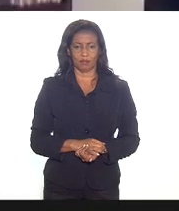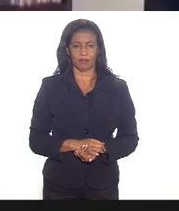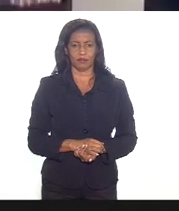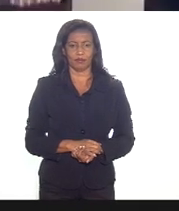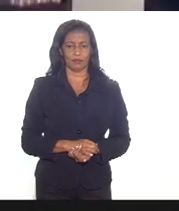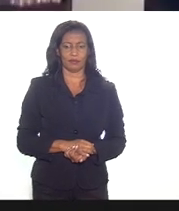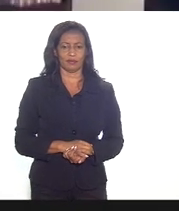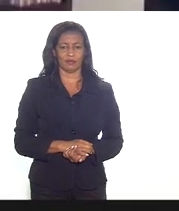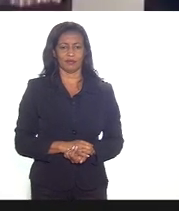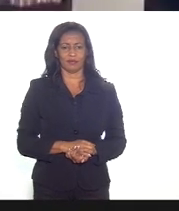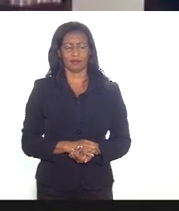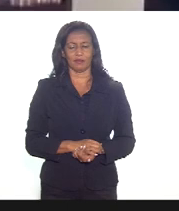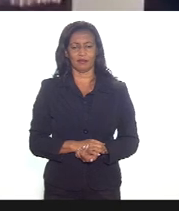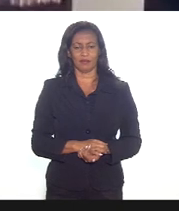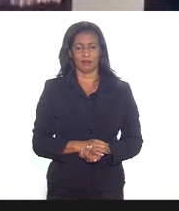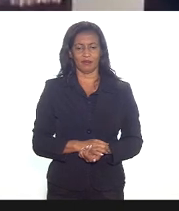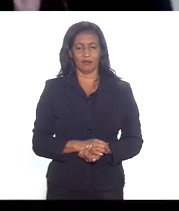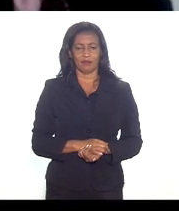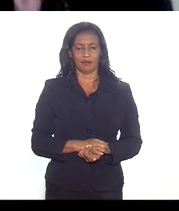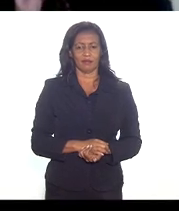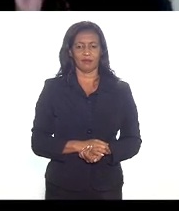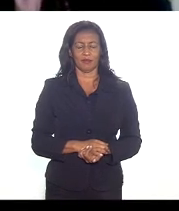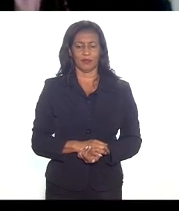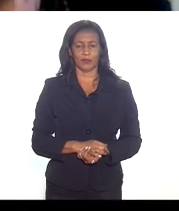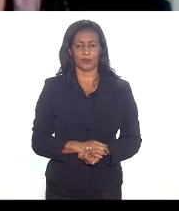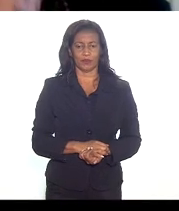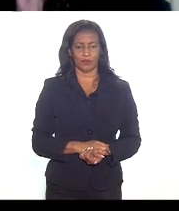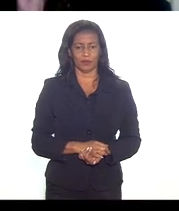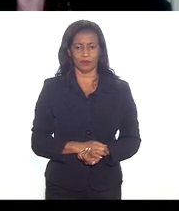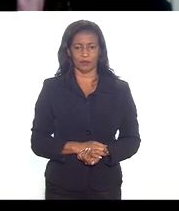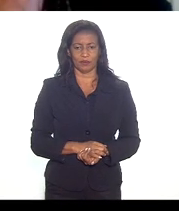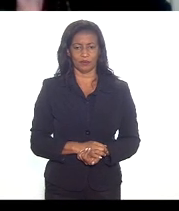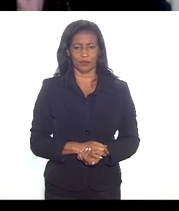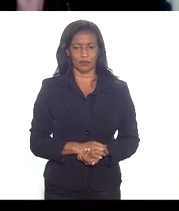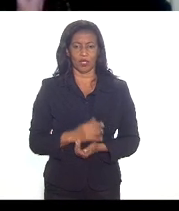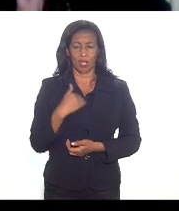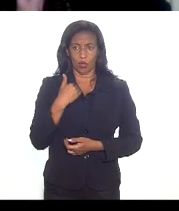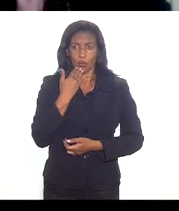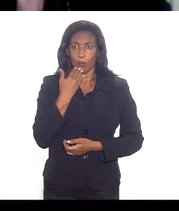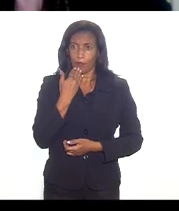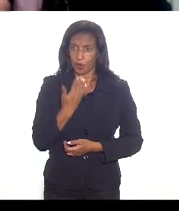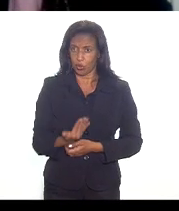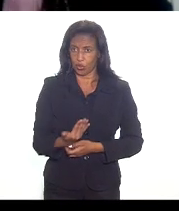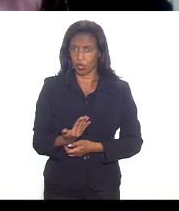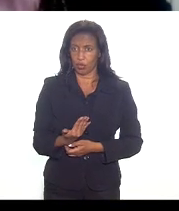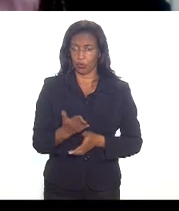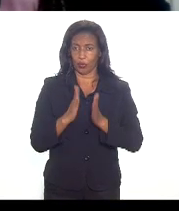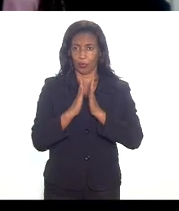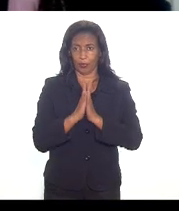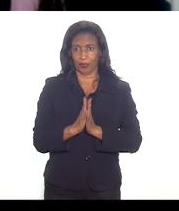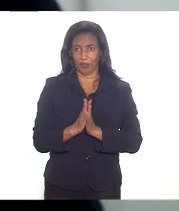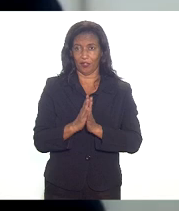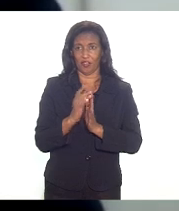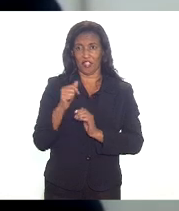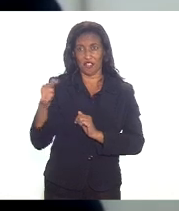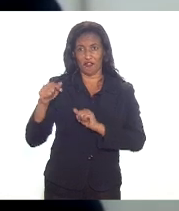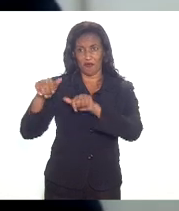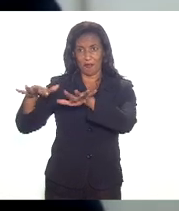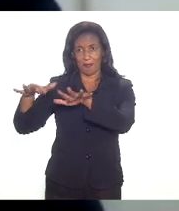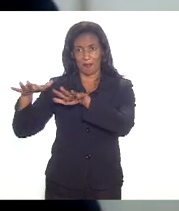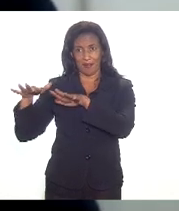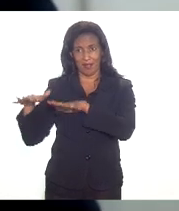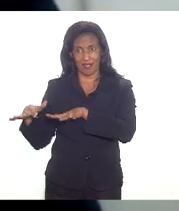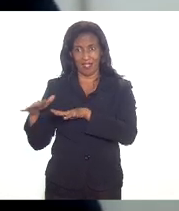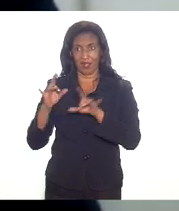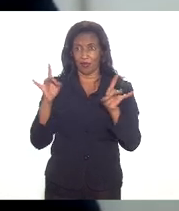8 minutos ainda, não? Eu estou saindo da sala, estou te pedindo, porque eu vou para o plenário, que você